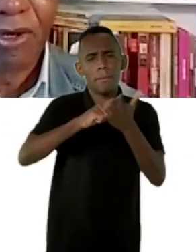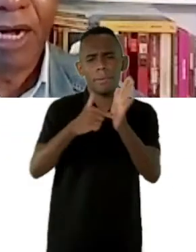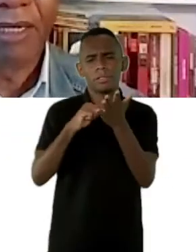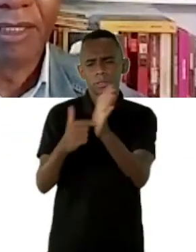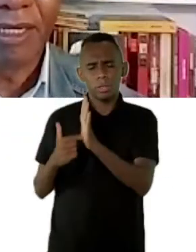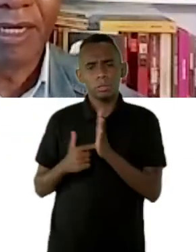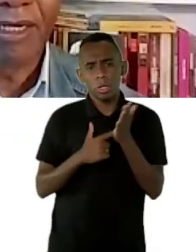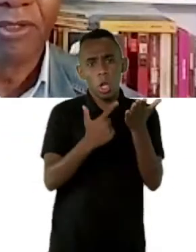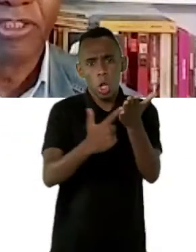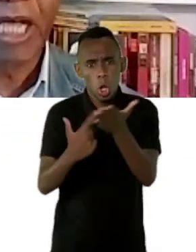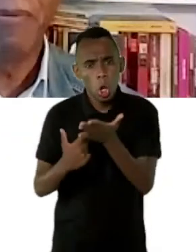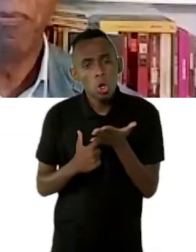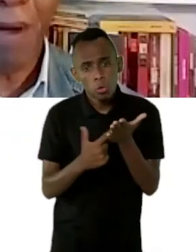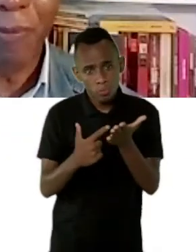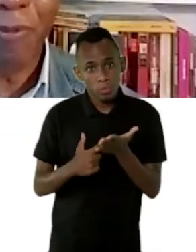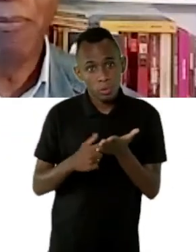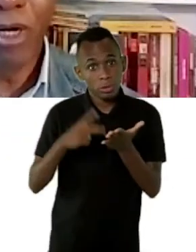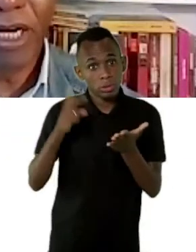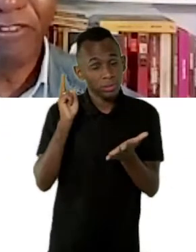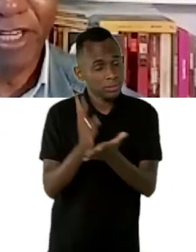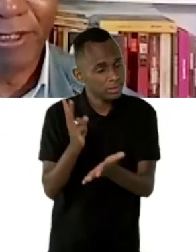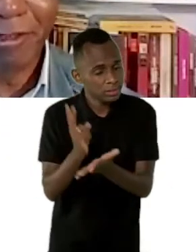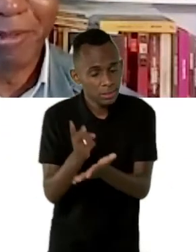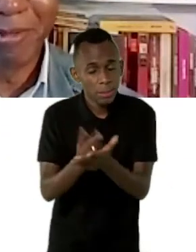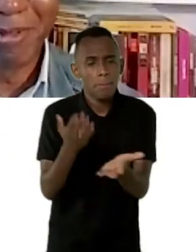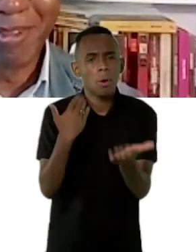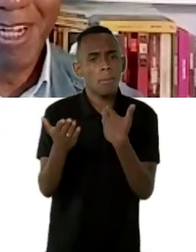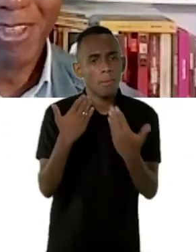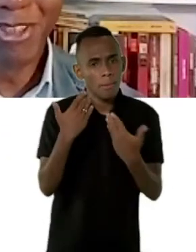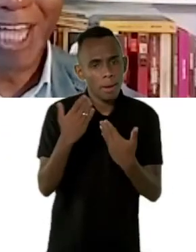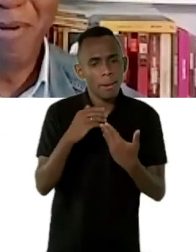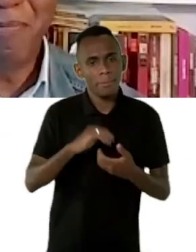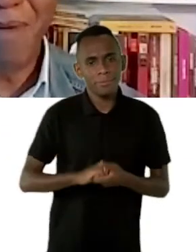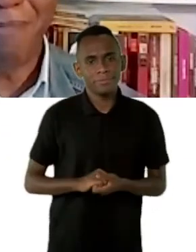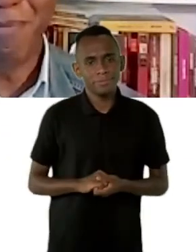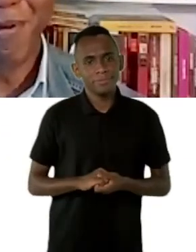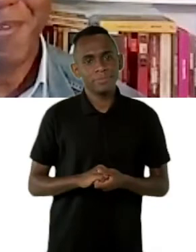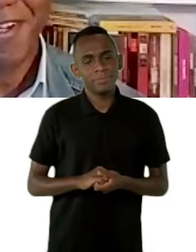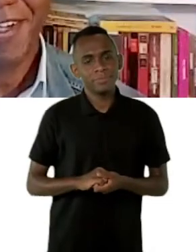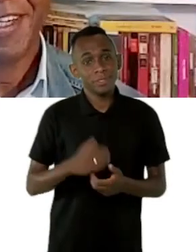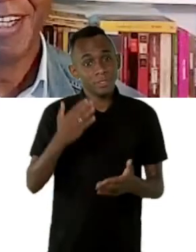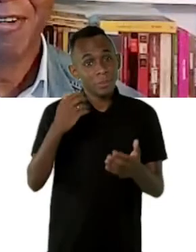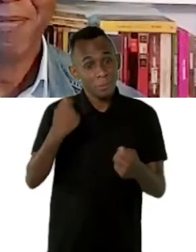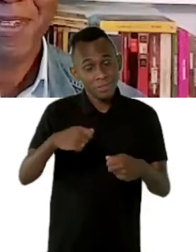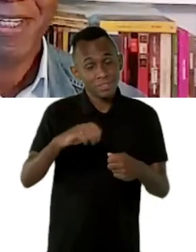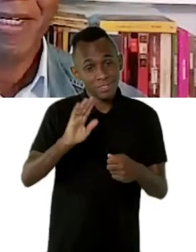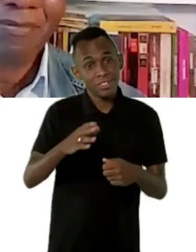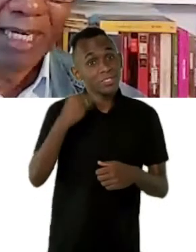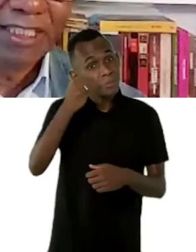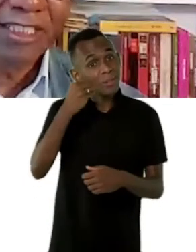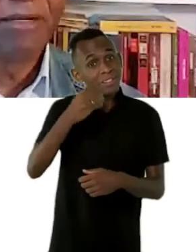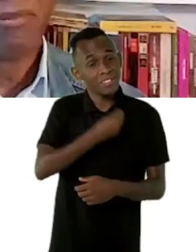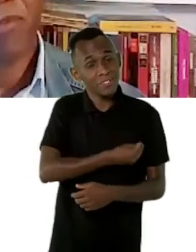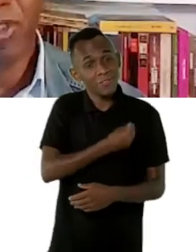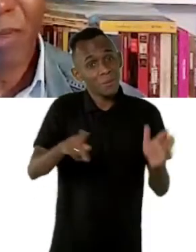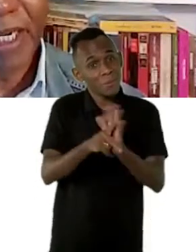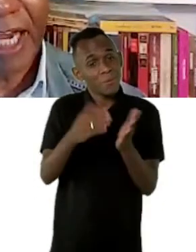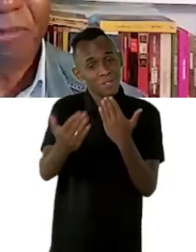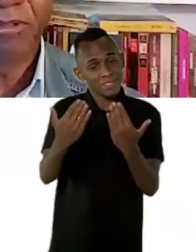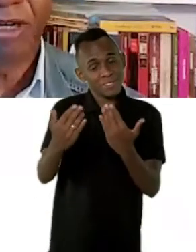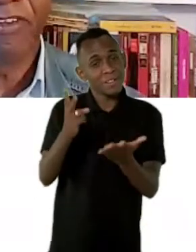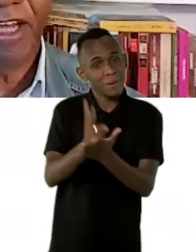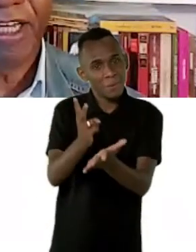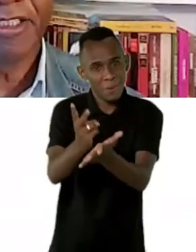falar. Sempre o Papo, uma biografia do Sempre o Papo, entendeu? Mas, assim,